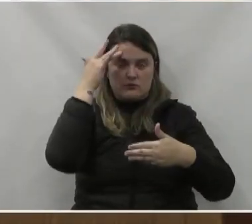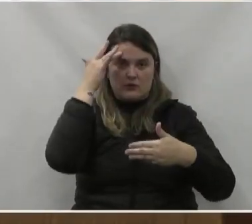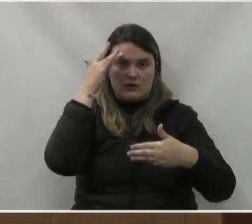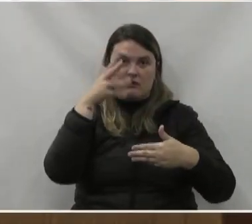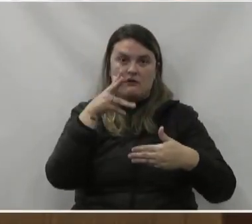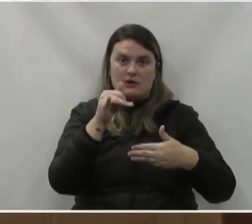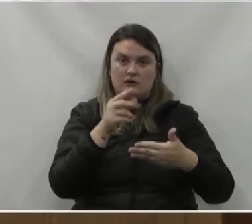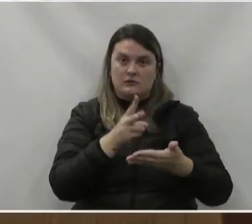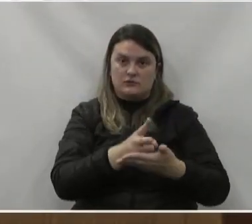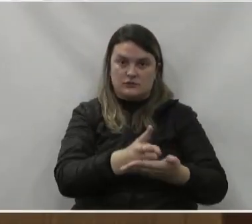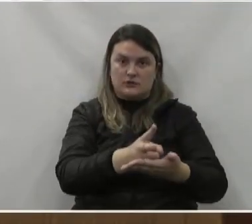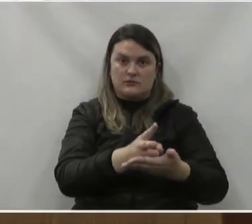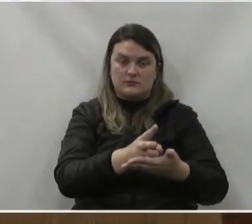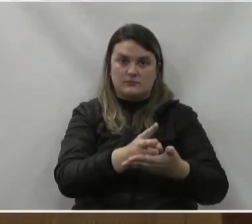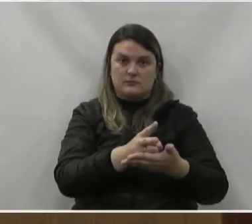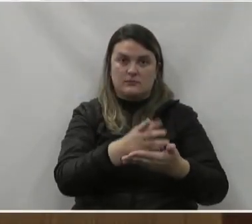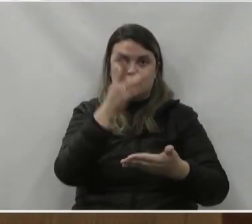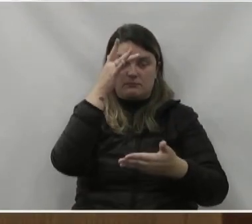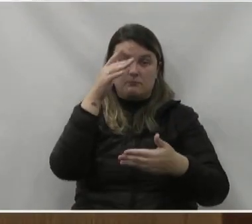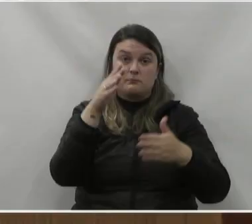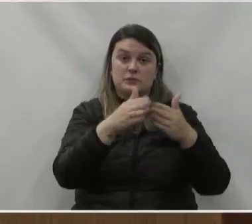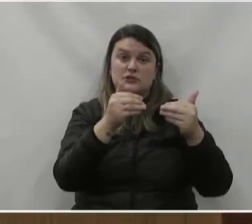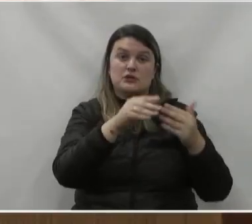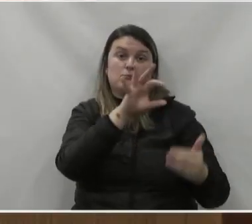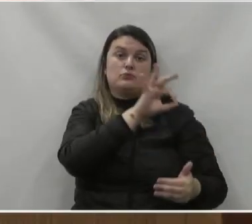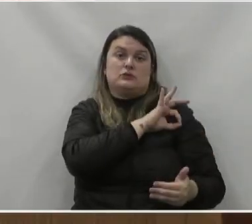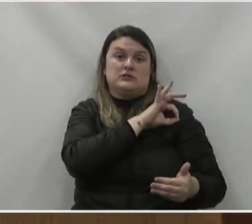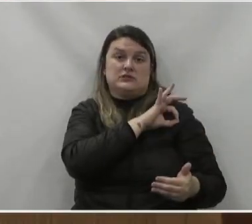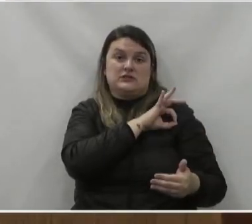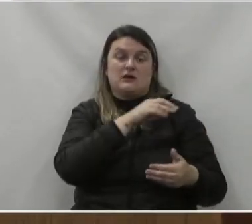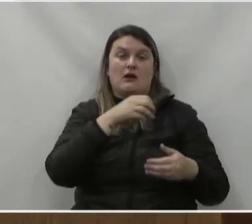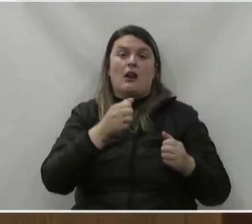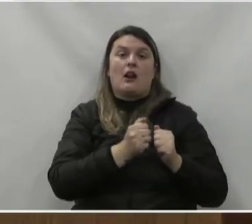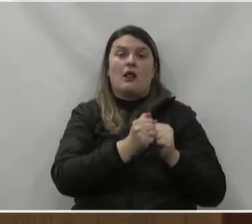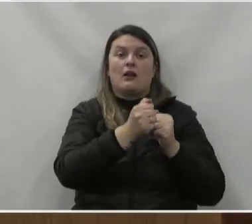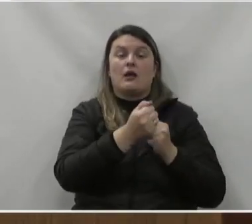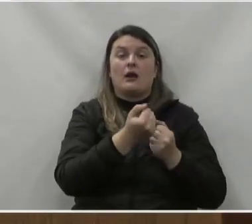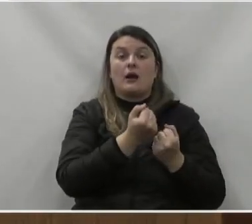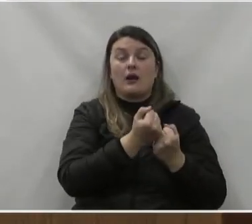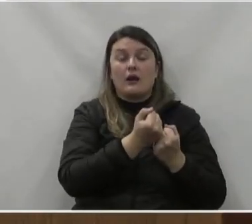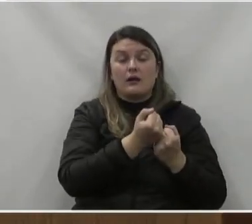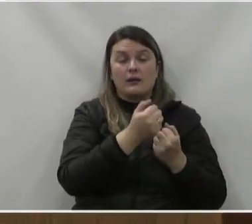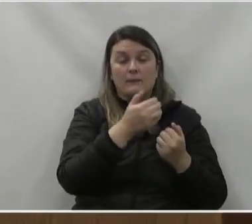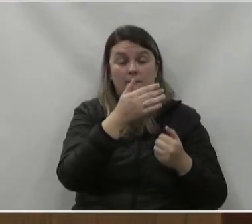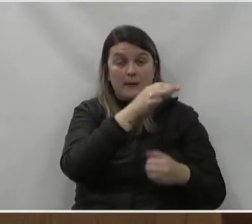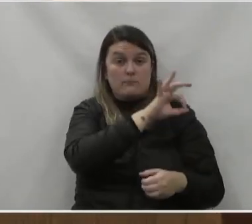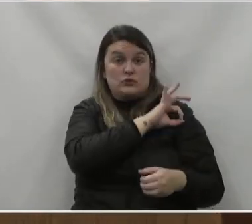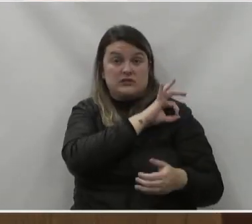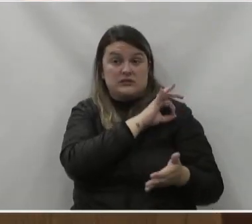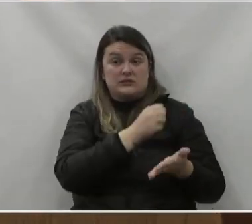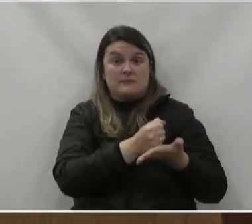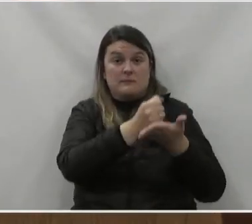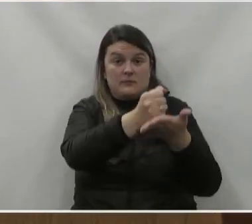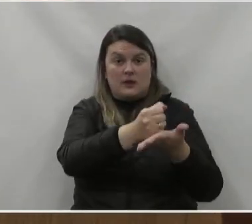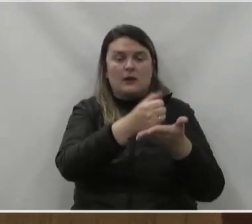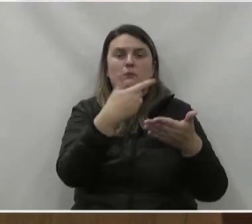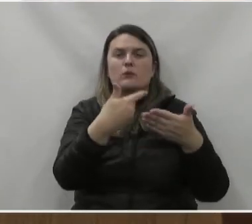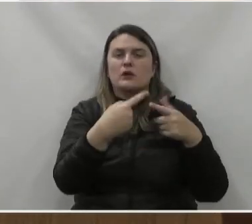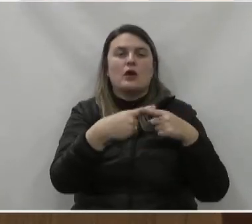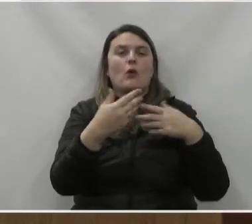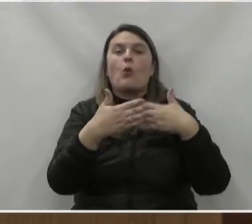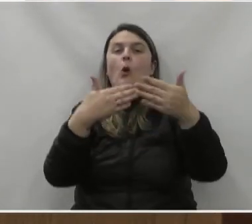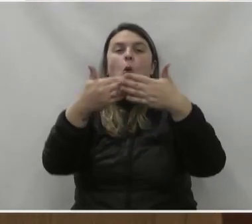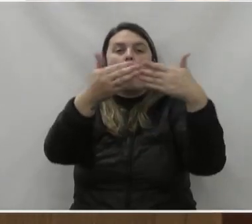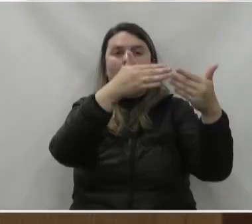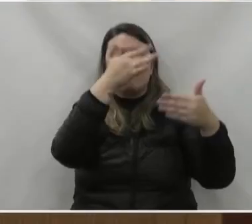que solicitar okay, para que a polícia retire daqui. Eu só peço que não se manifeste, porque independente de quem